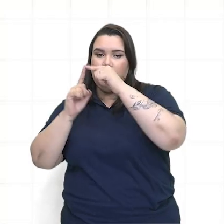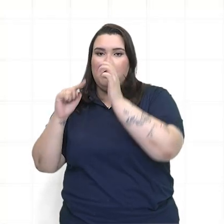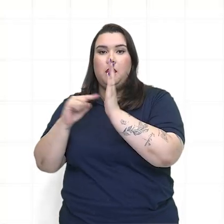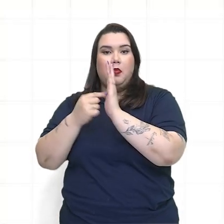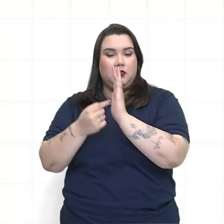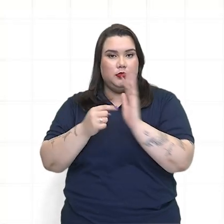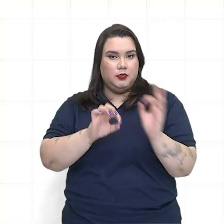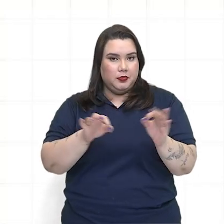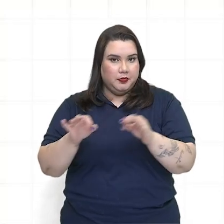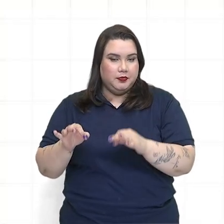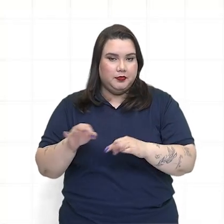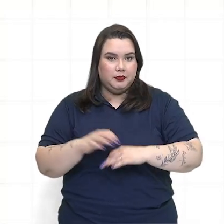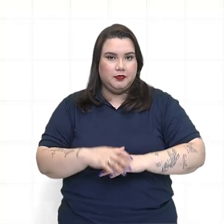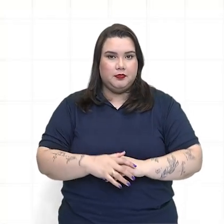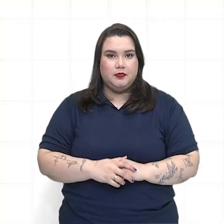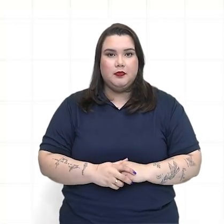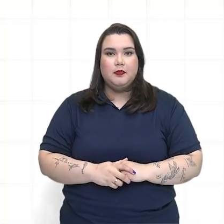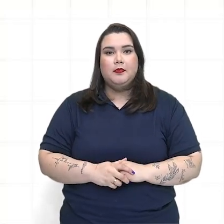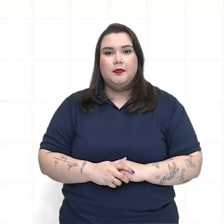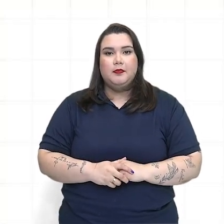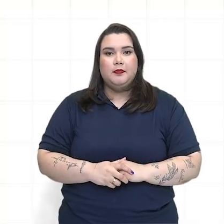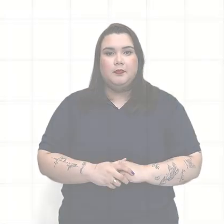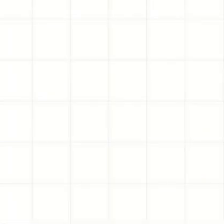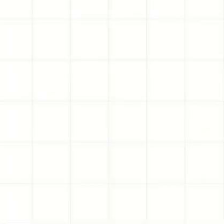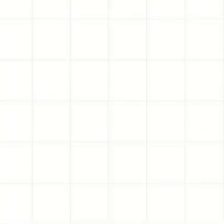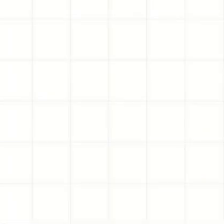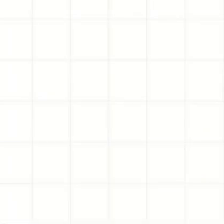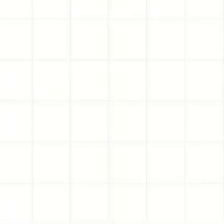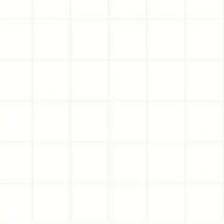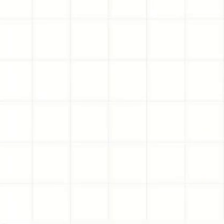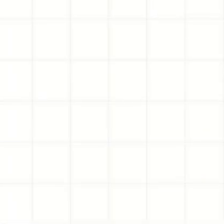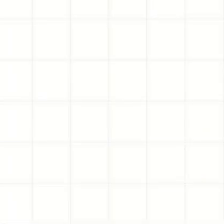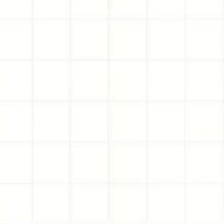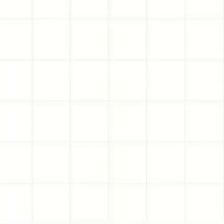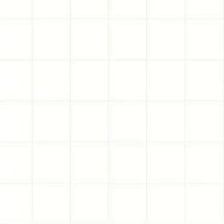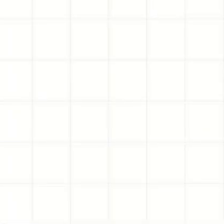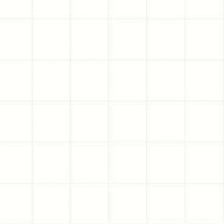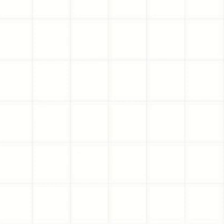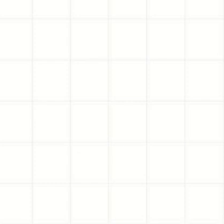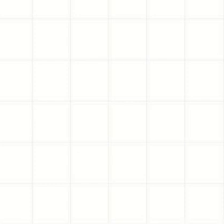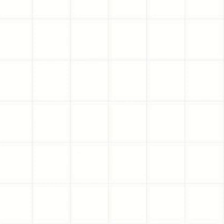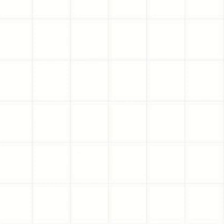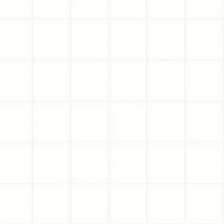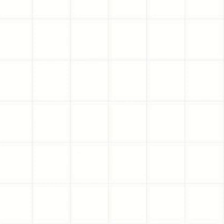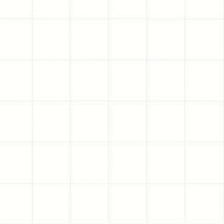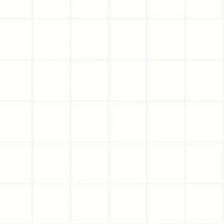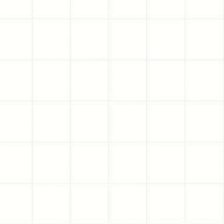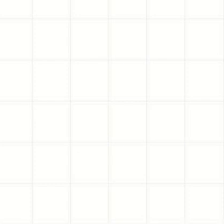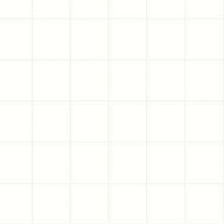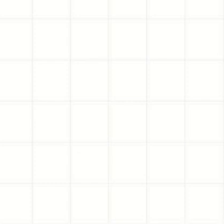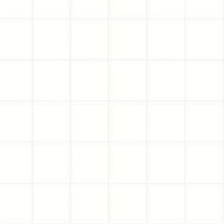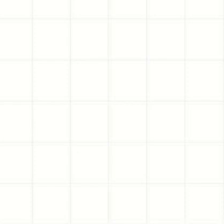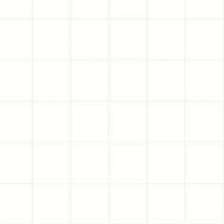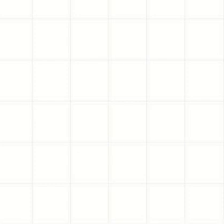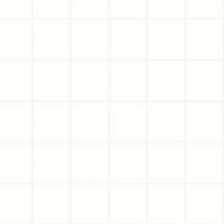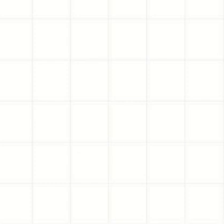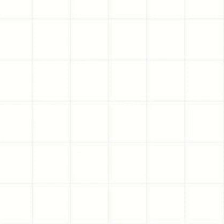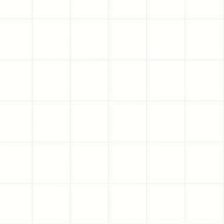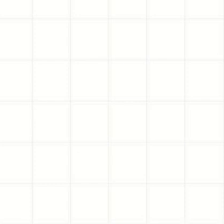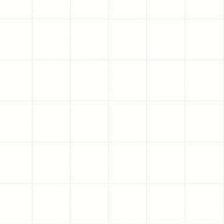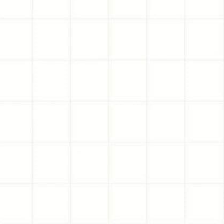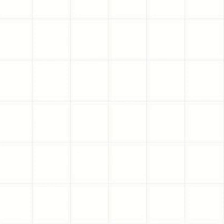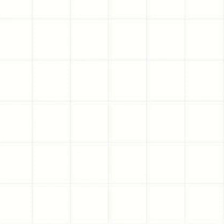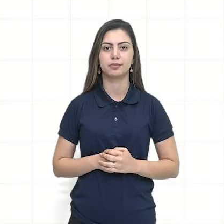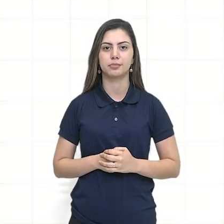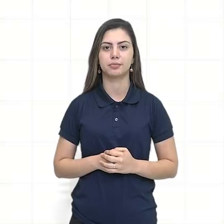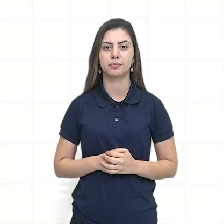saber a localização de cada ponto, como por exemplo, se eu quiser saber, olha, qual é a coordenada do ponto D, ó. A coordenada do ponto